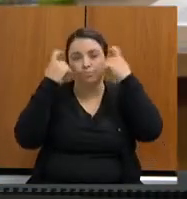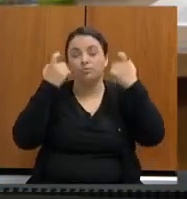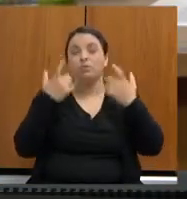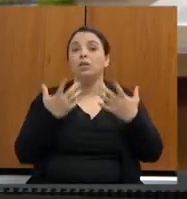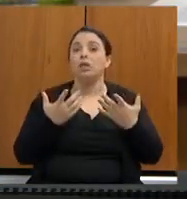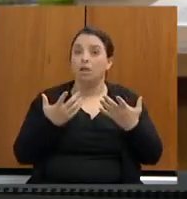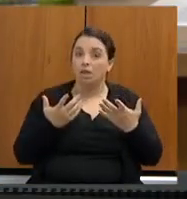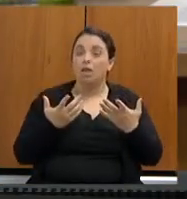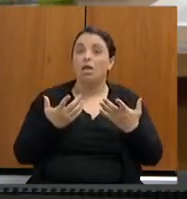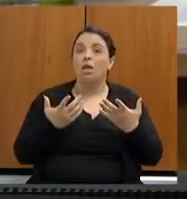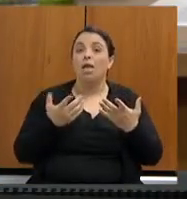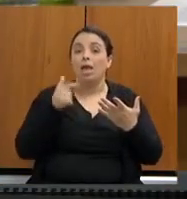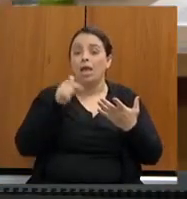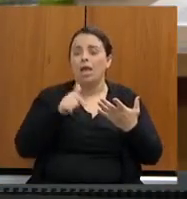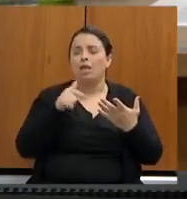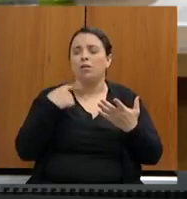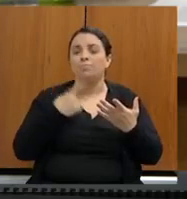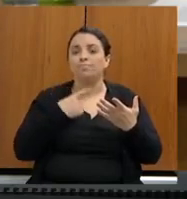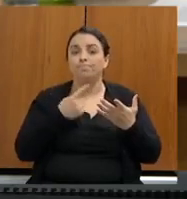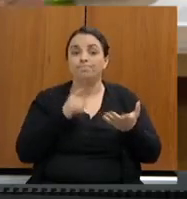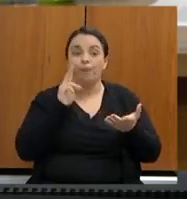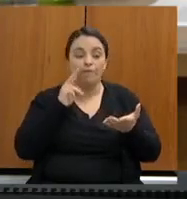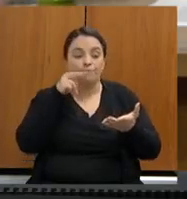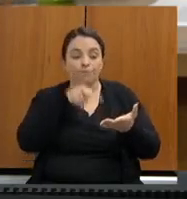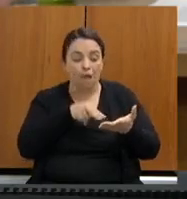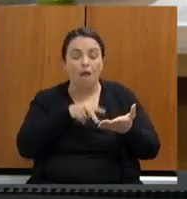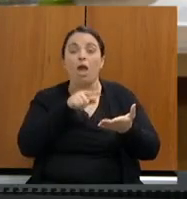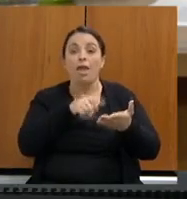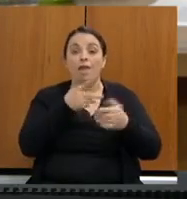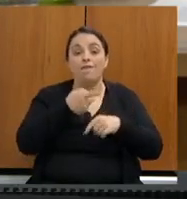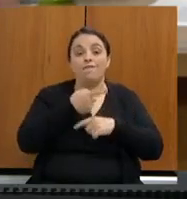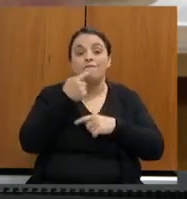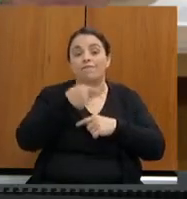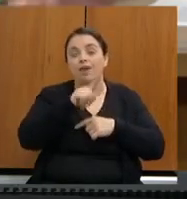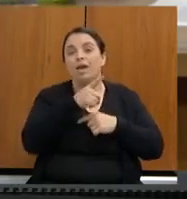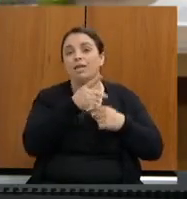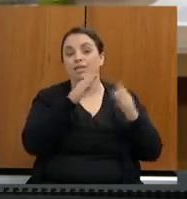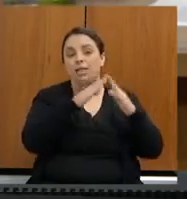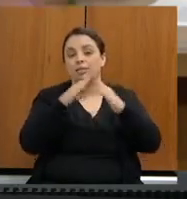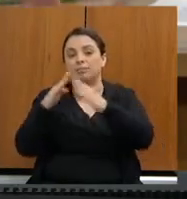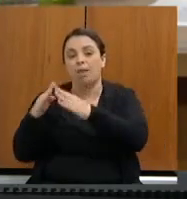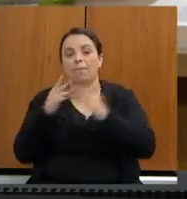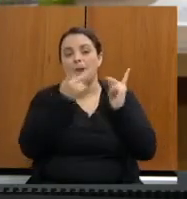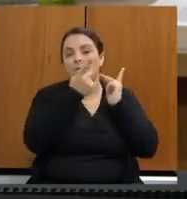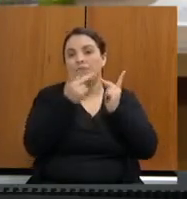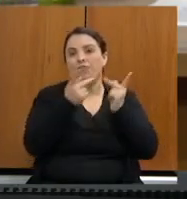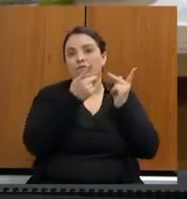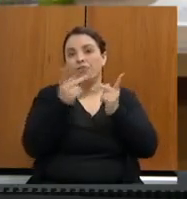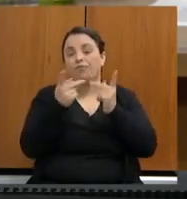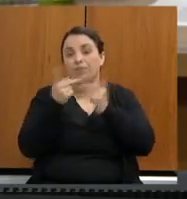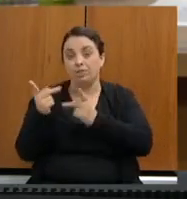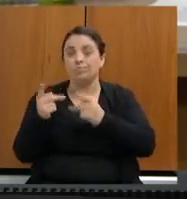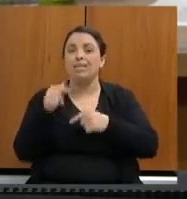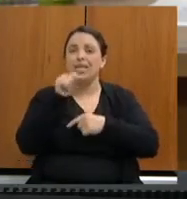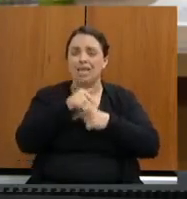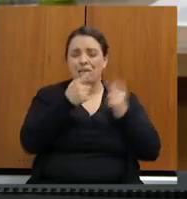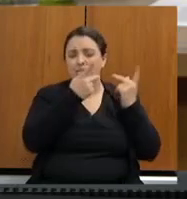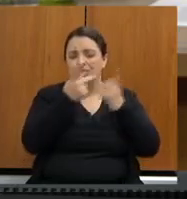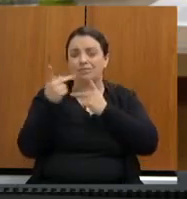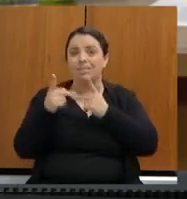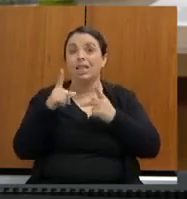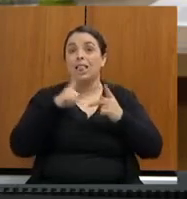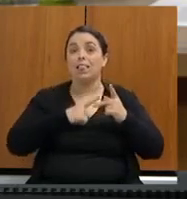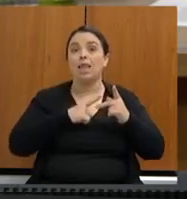aquele a gente e começa a fazer essas visitas são nove etapas dessas visitas nos rescisórias conhece e